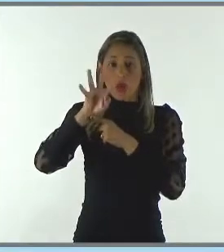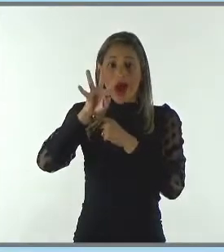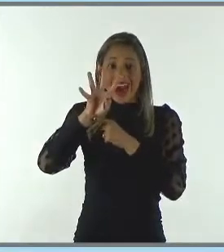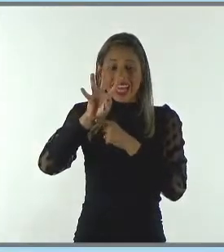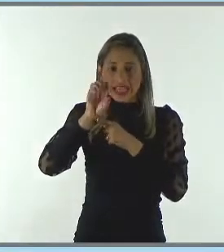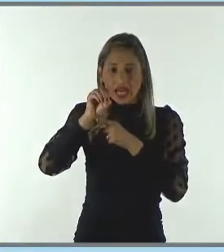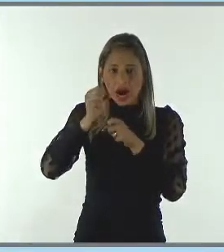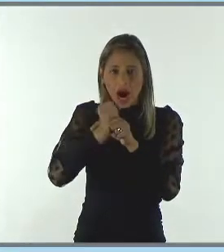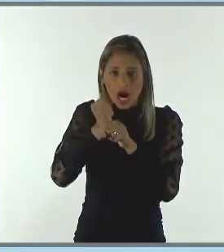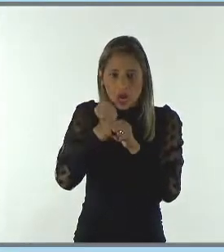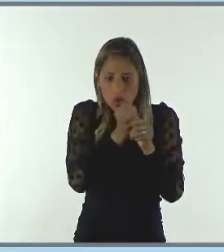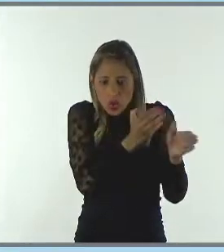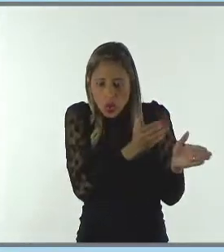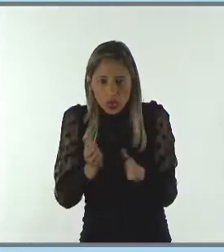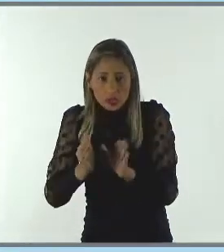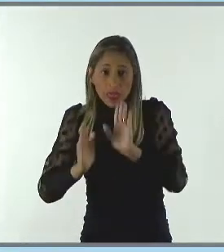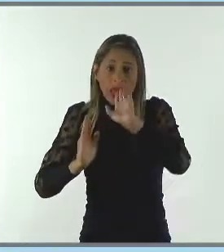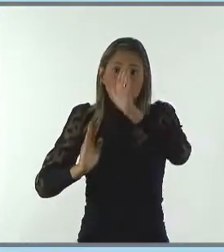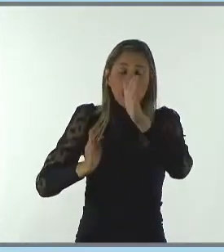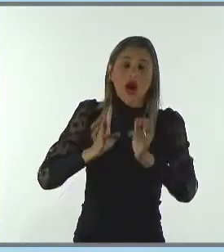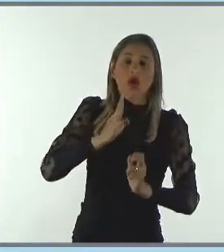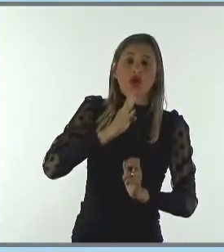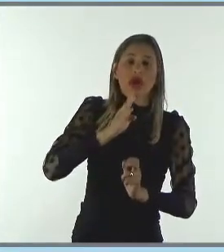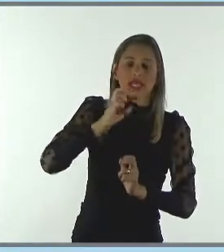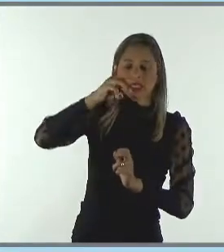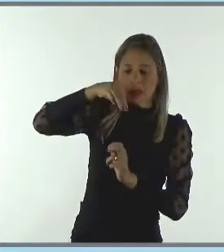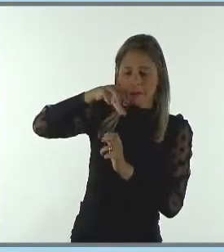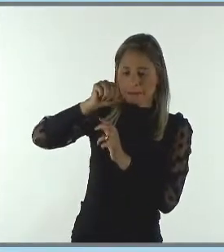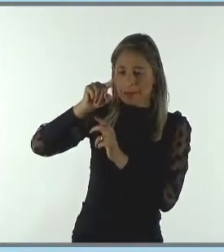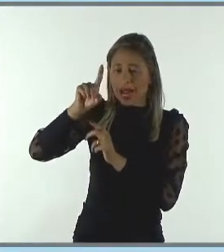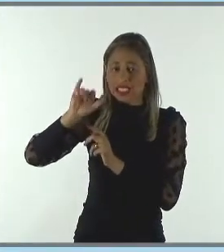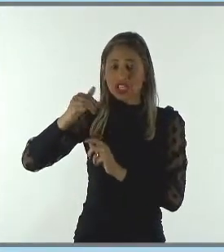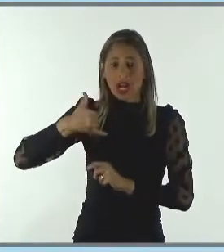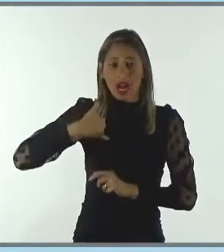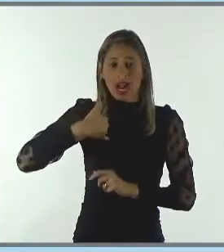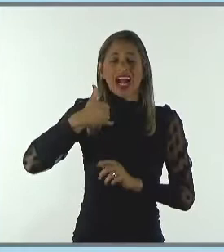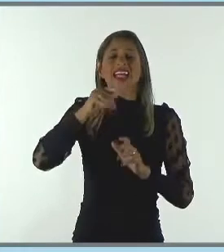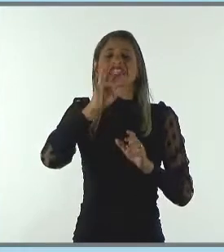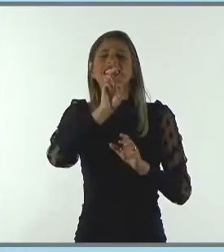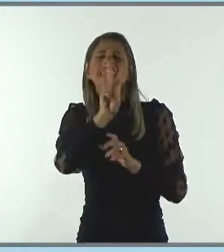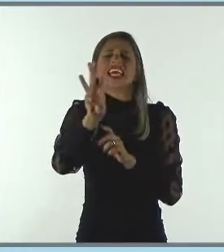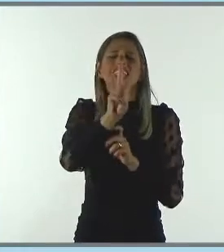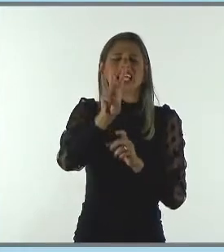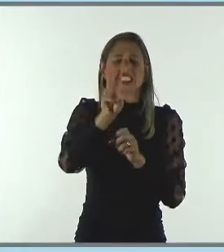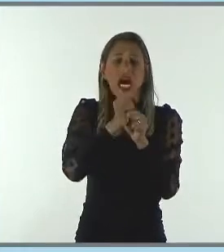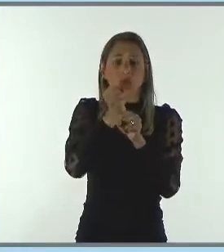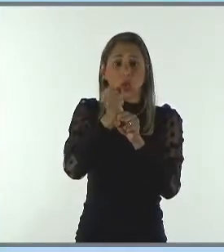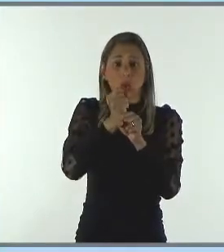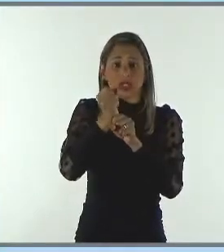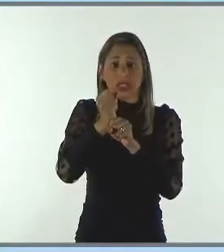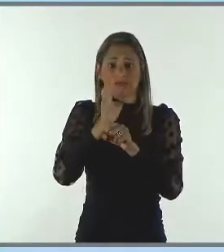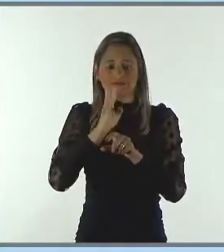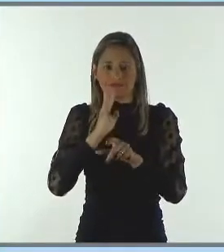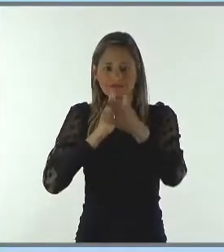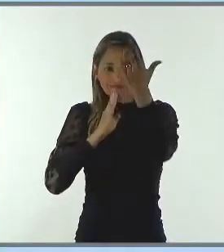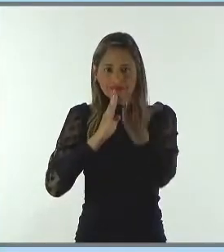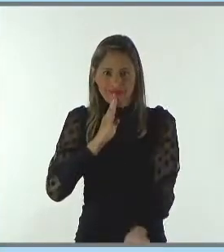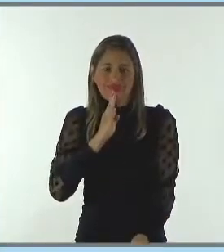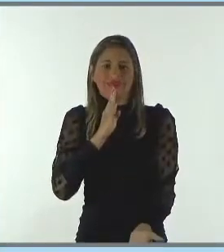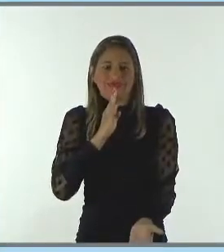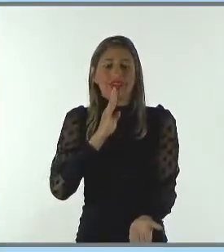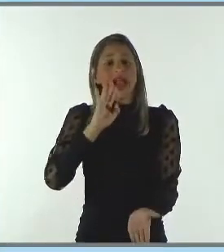anos e eu conheço a Masa há exatamente 33 anos, né? Nós nos conhecemos há 33 anos. Então eu tenho